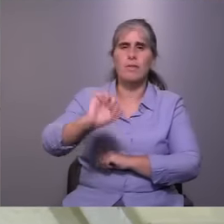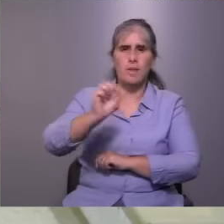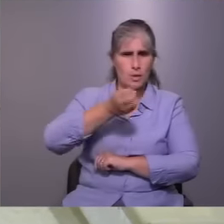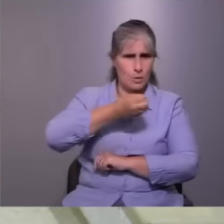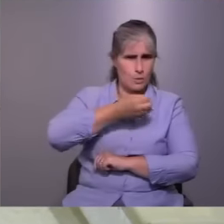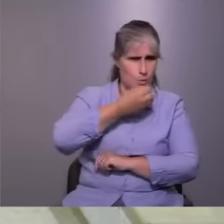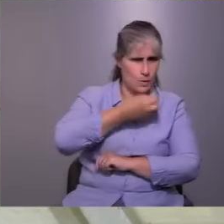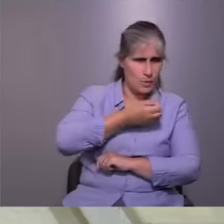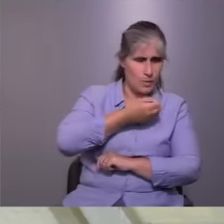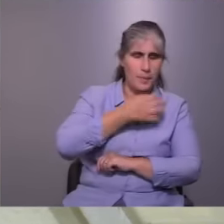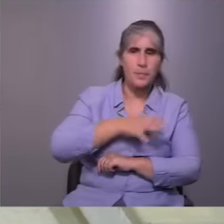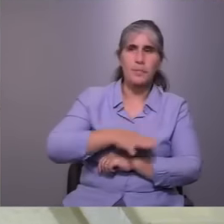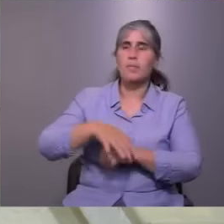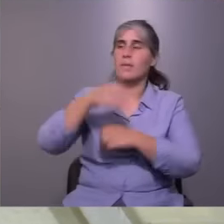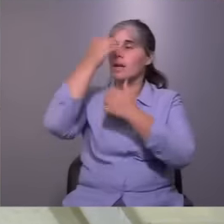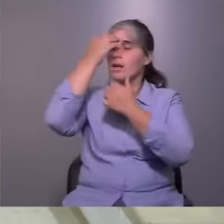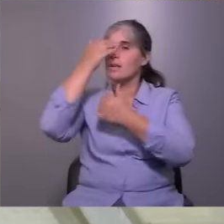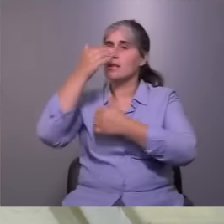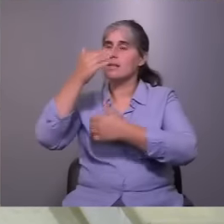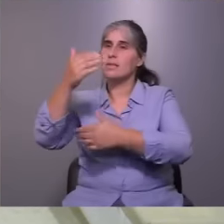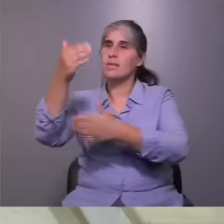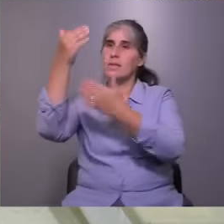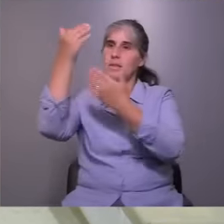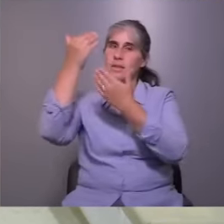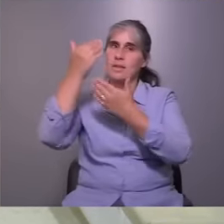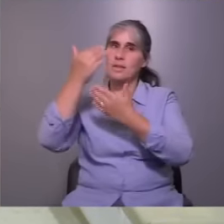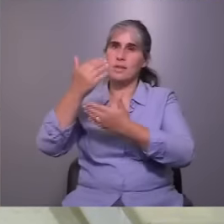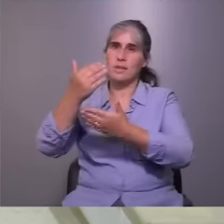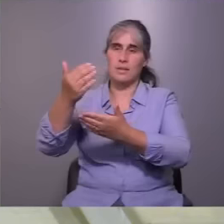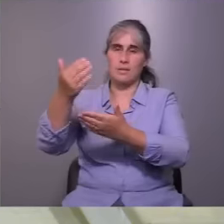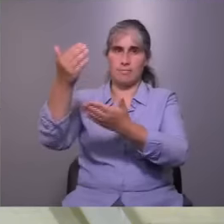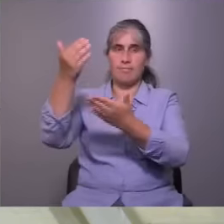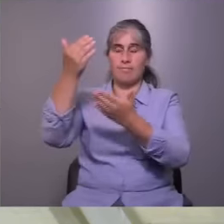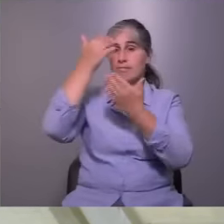salve estrela do mar.